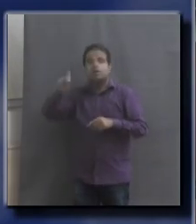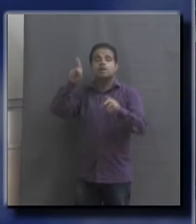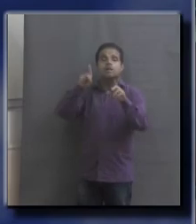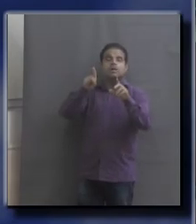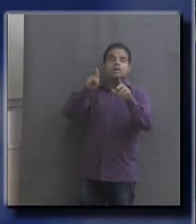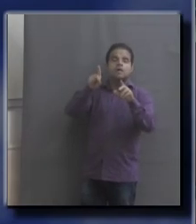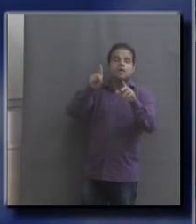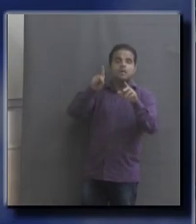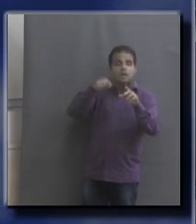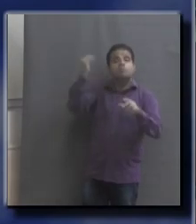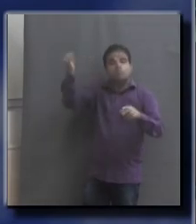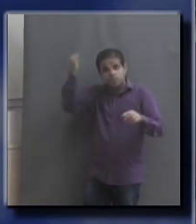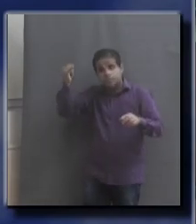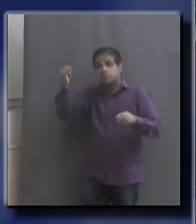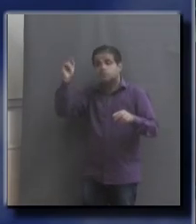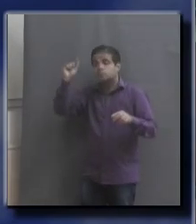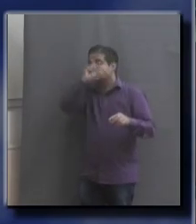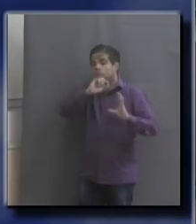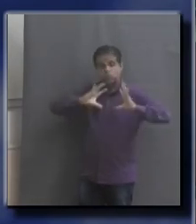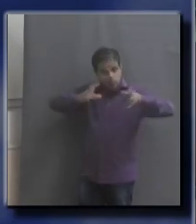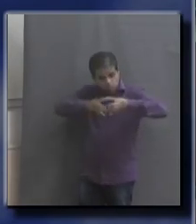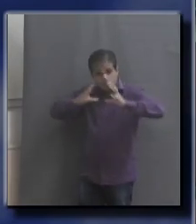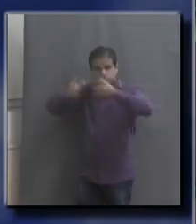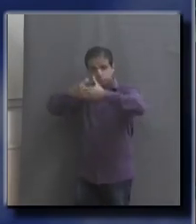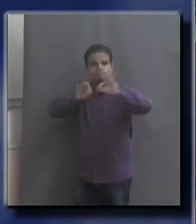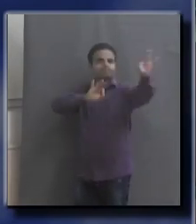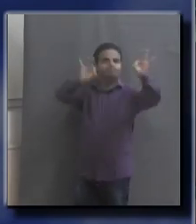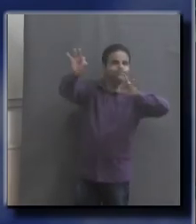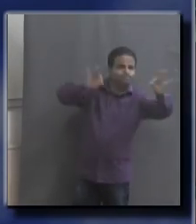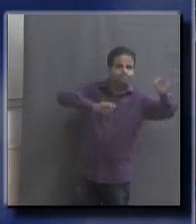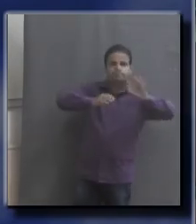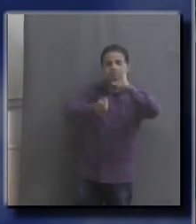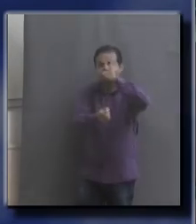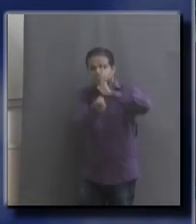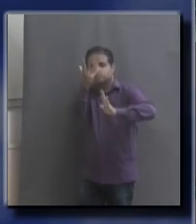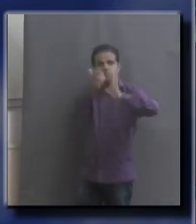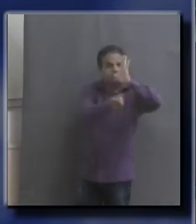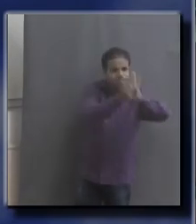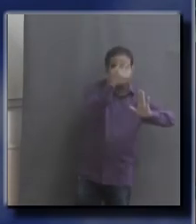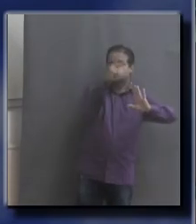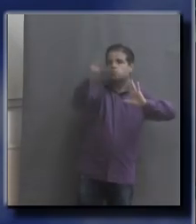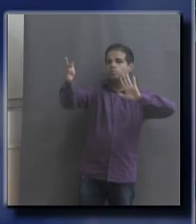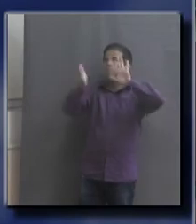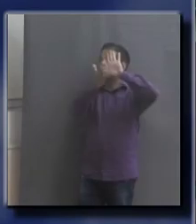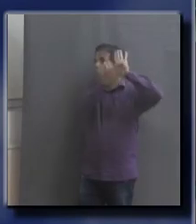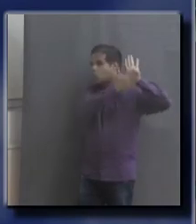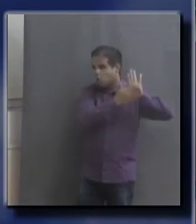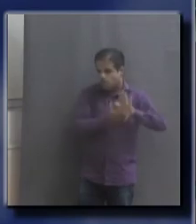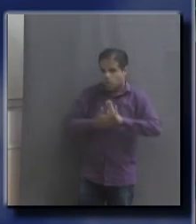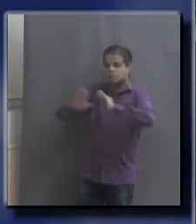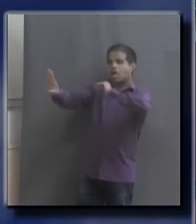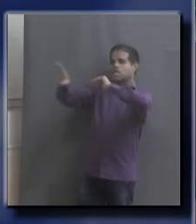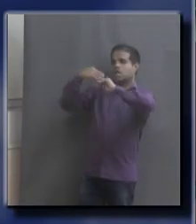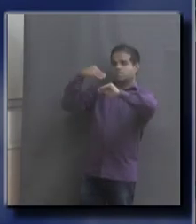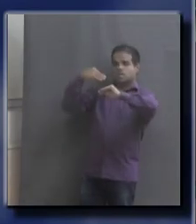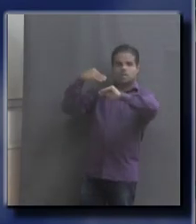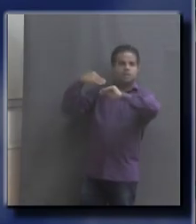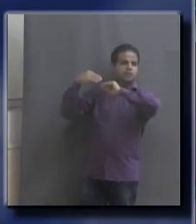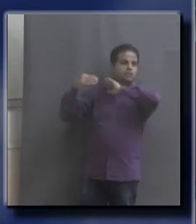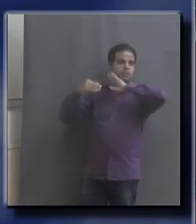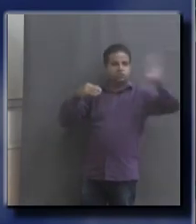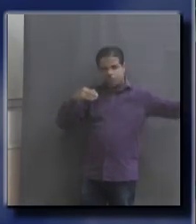Então, é importante, né, que os grupos se organizem, né, montem as suas propostas e encaminhem direto